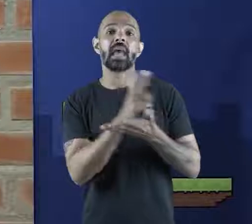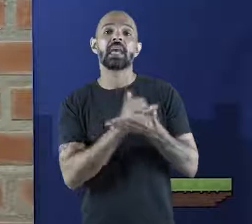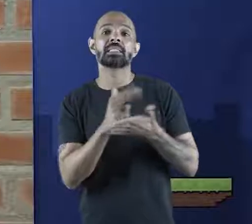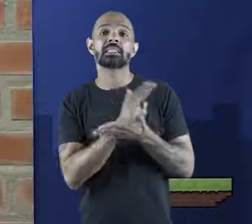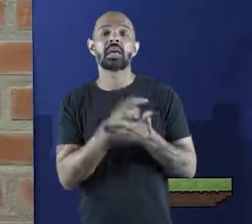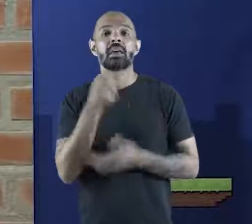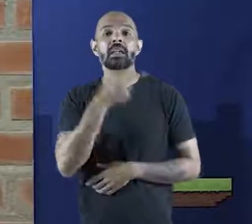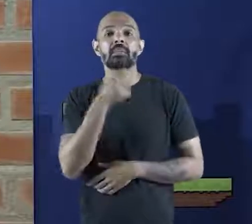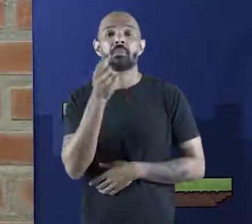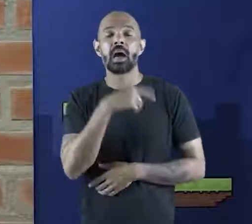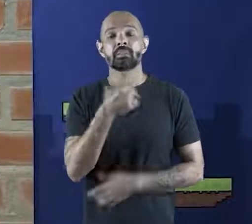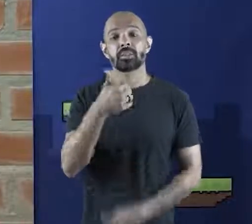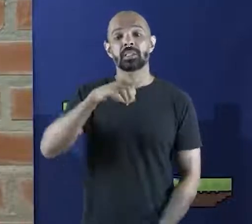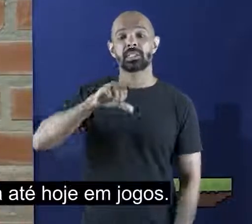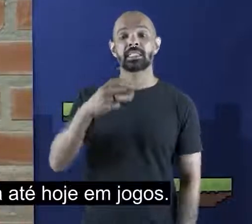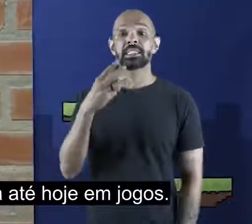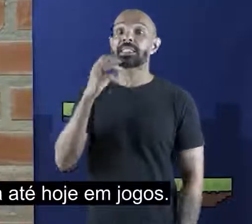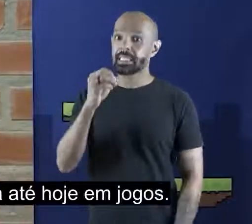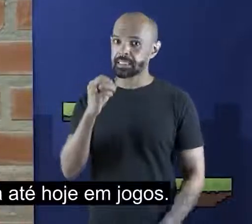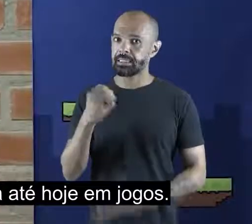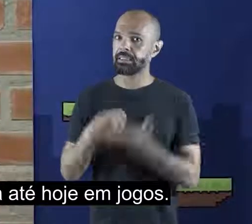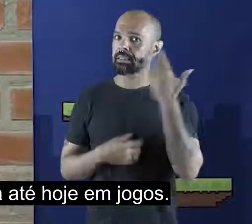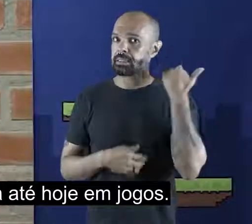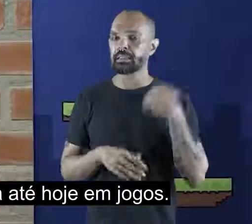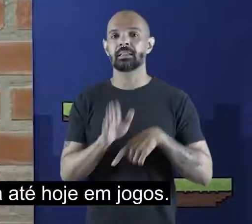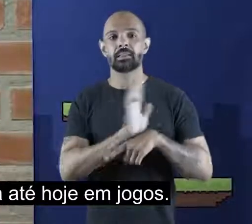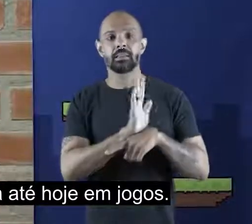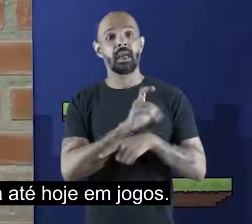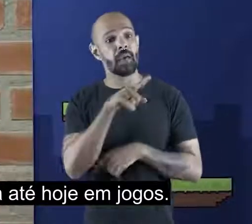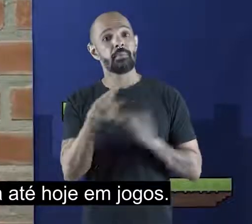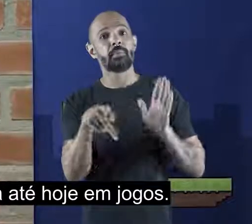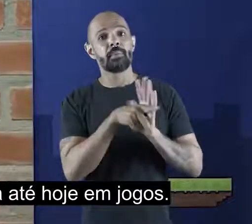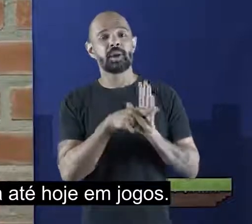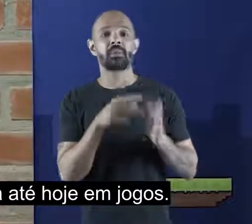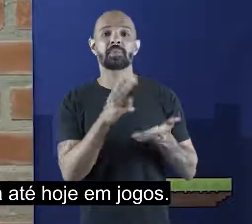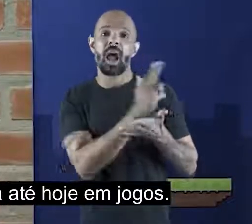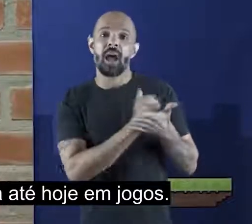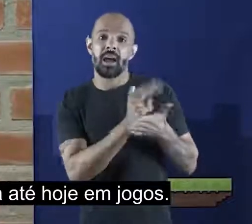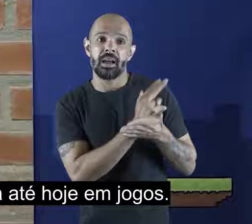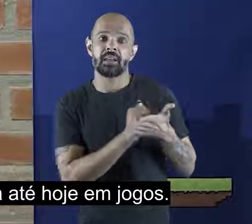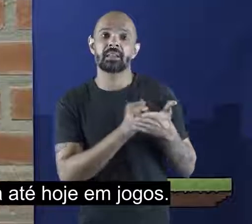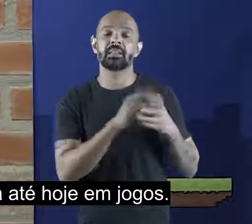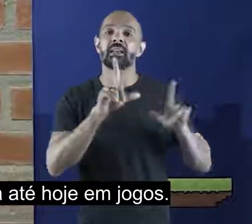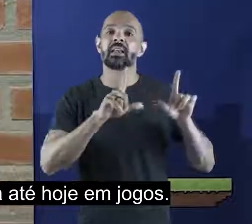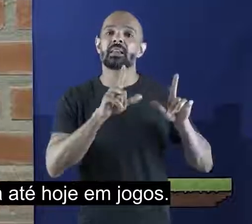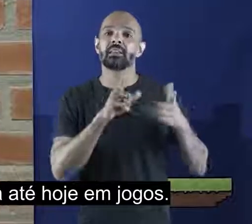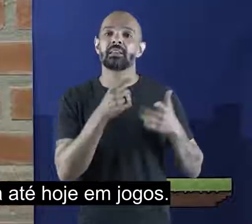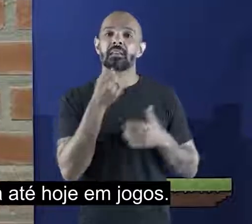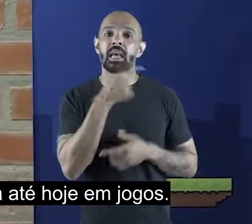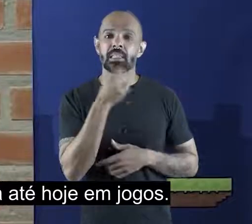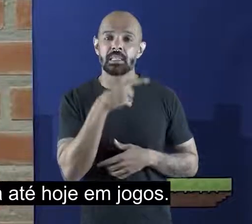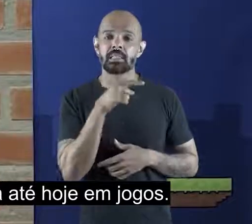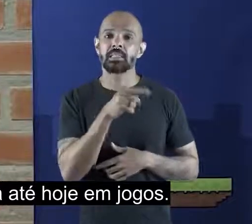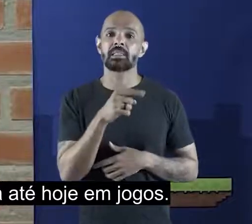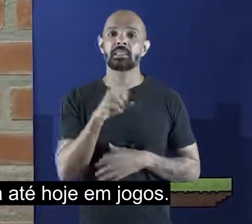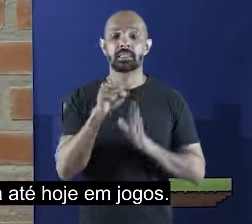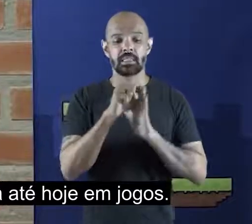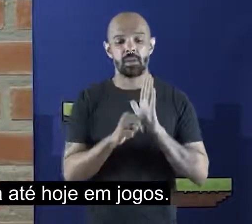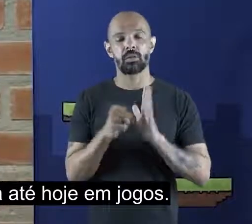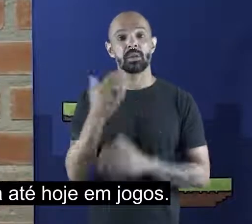animado da década de 30. Tá? Ou seja, uma técnica que foi criada, tá, no século passado,